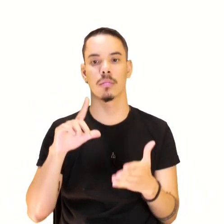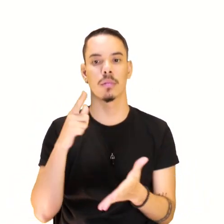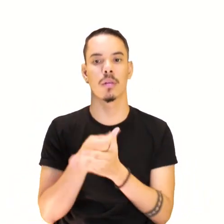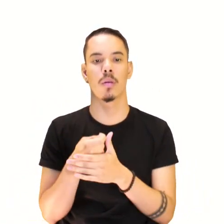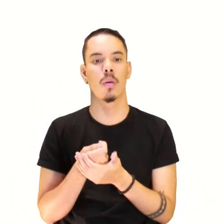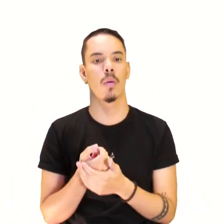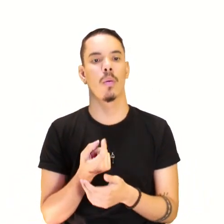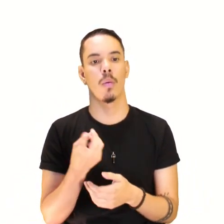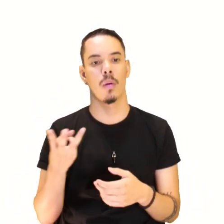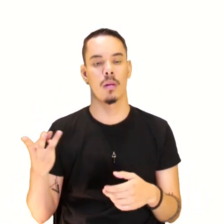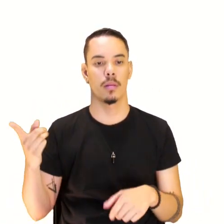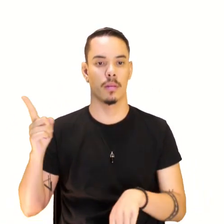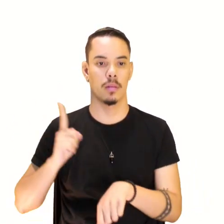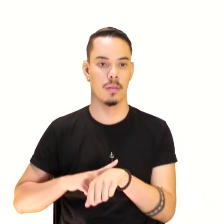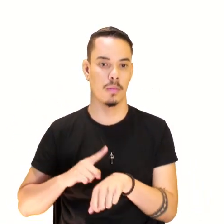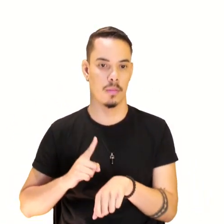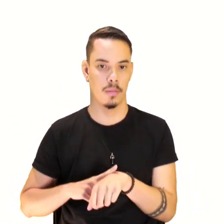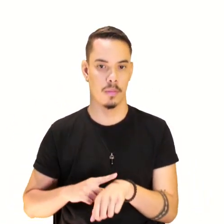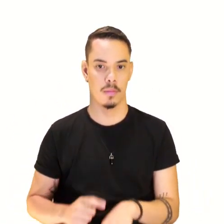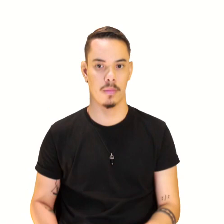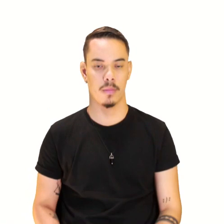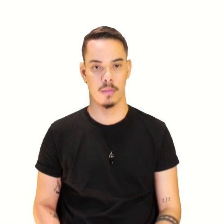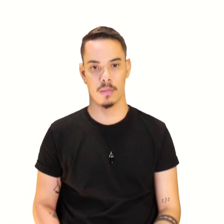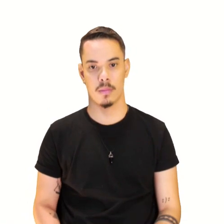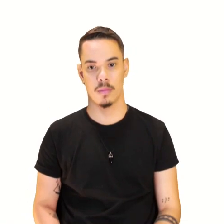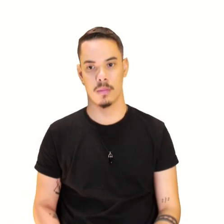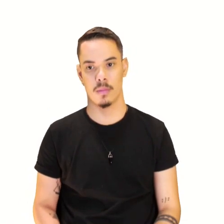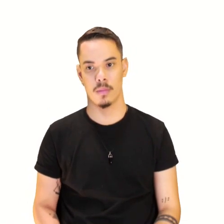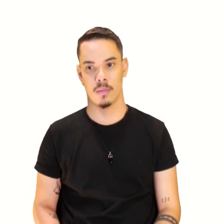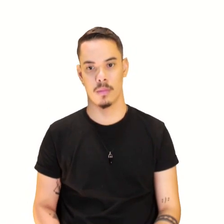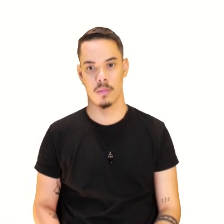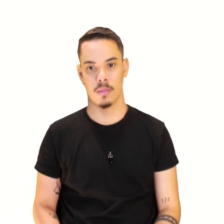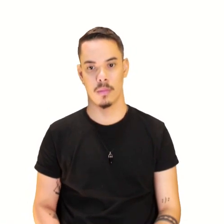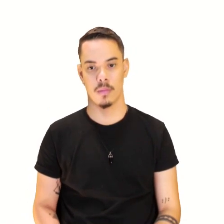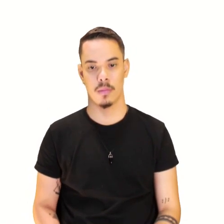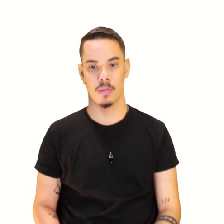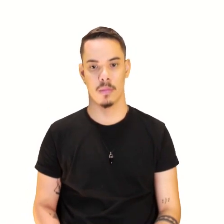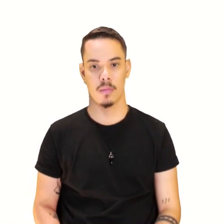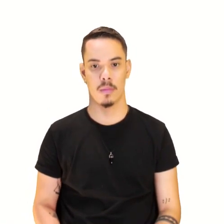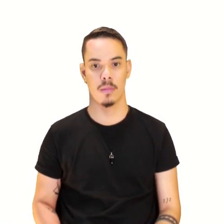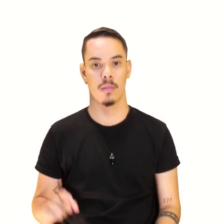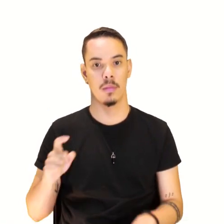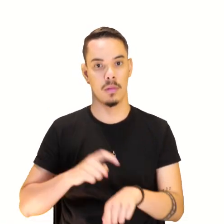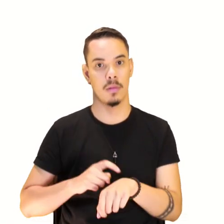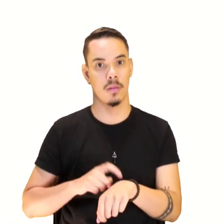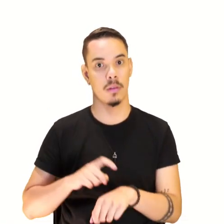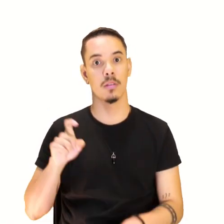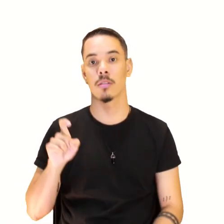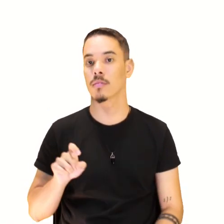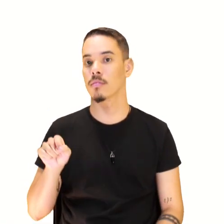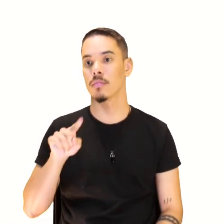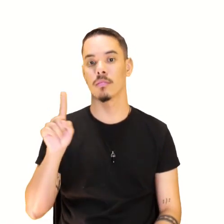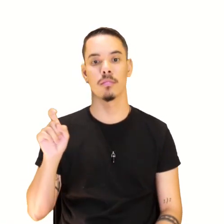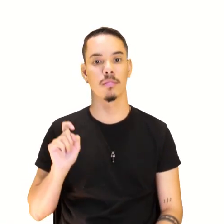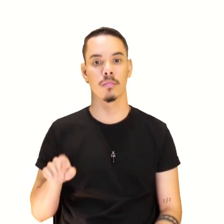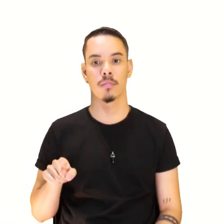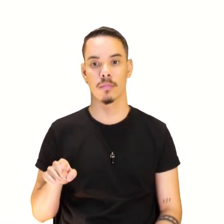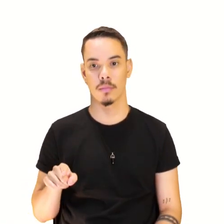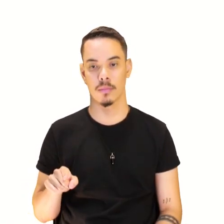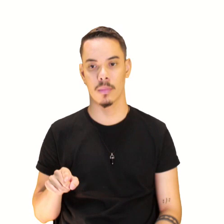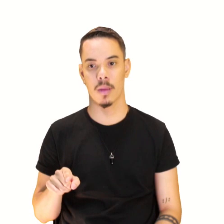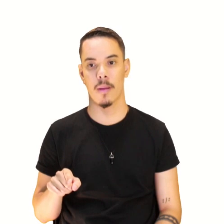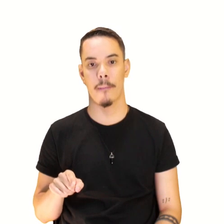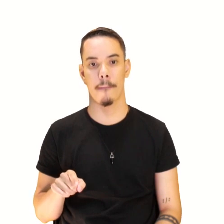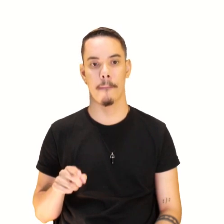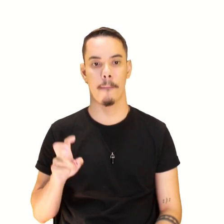quanto tempo será gasto para determine o quê Quanto tempo então X é nós olha será gasto